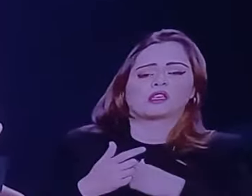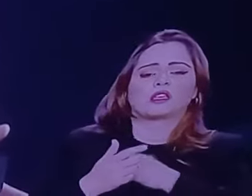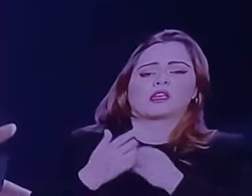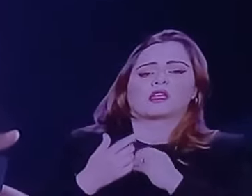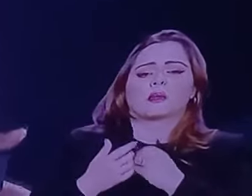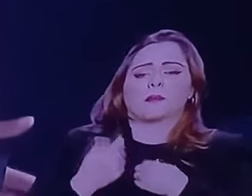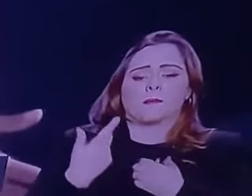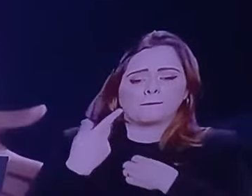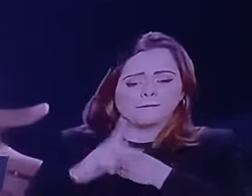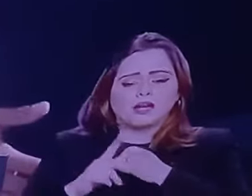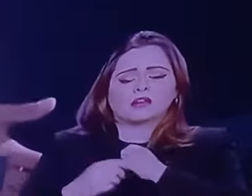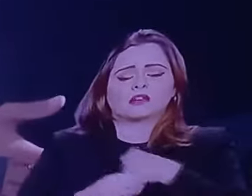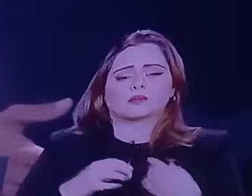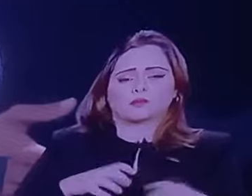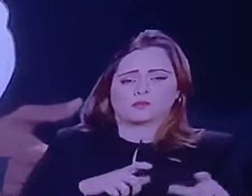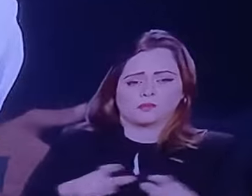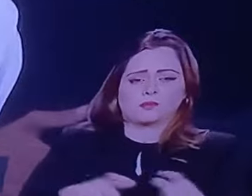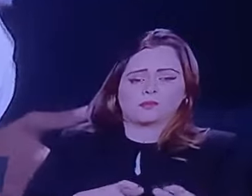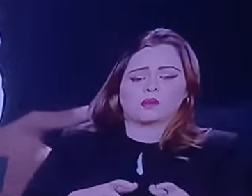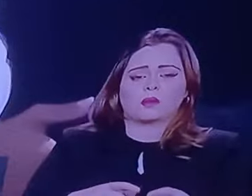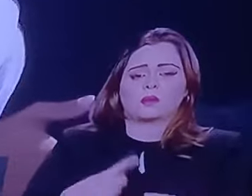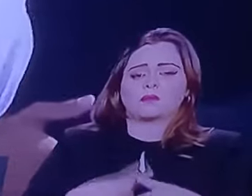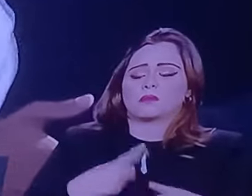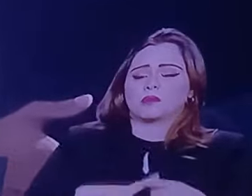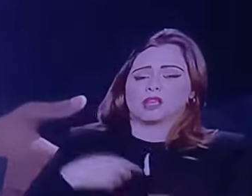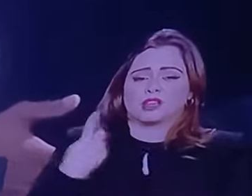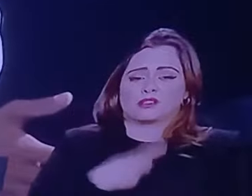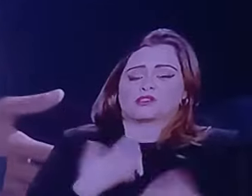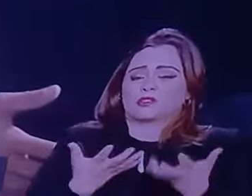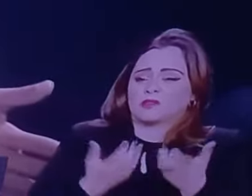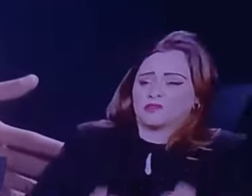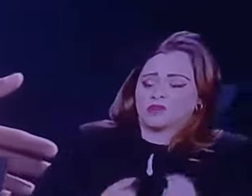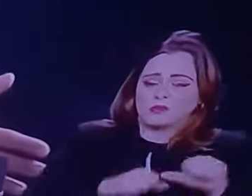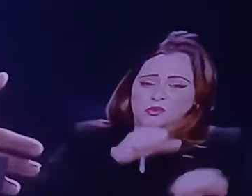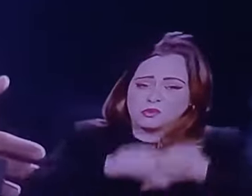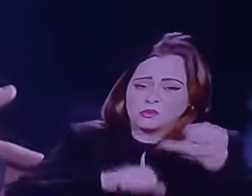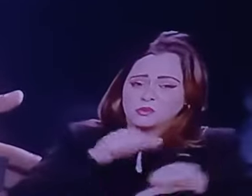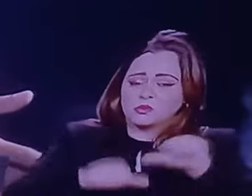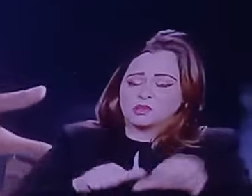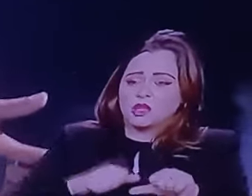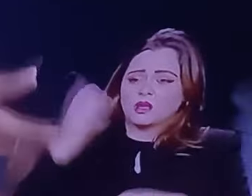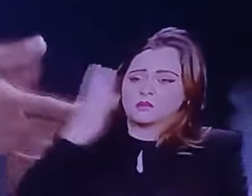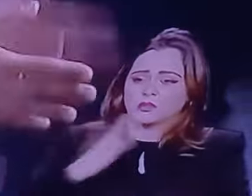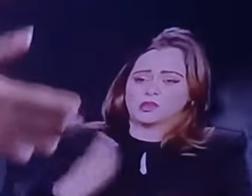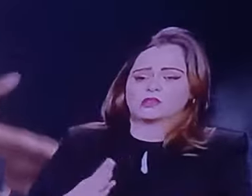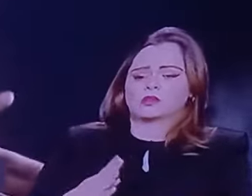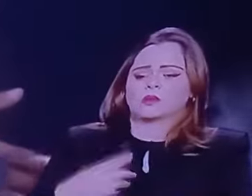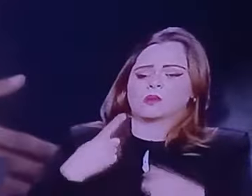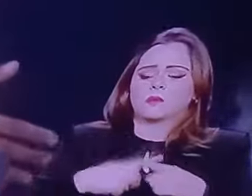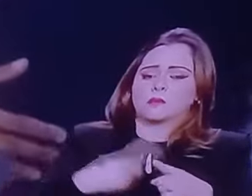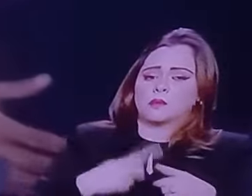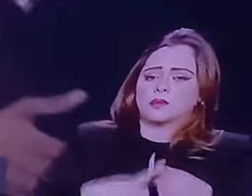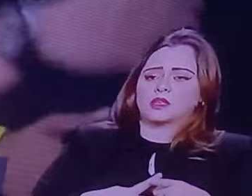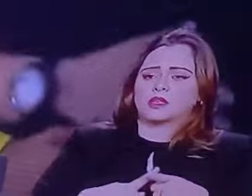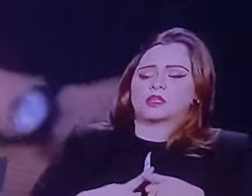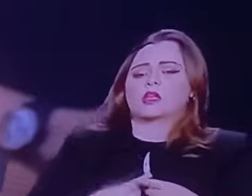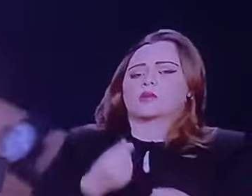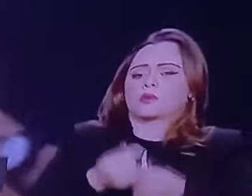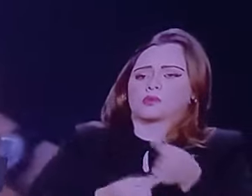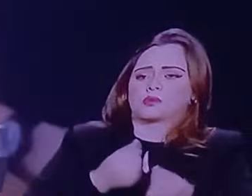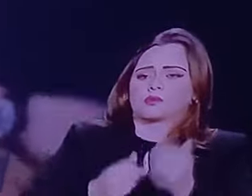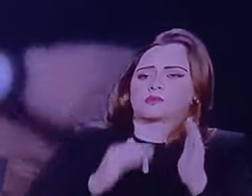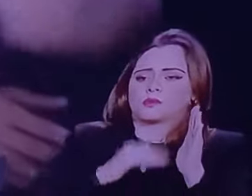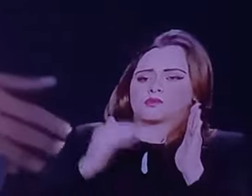suficiente para cesta básica. Pois nós vamos mudar este país, porque a economia vai voltar a